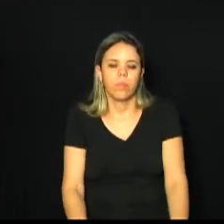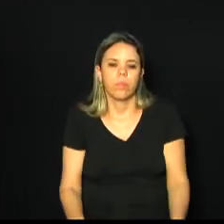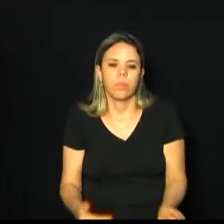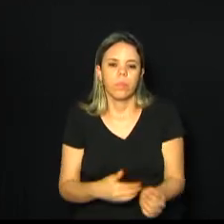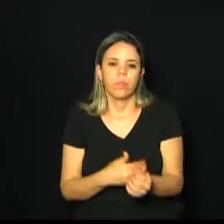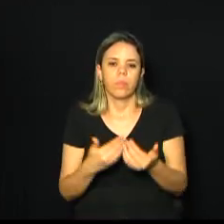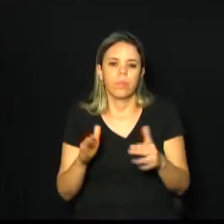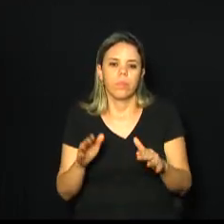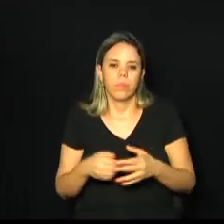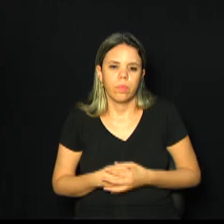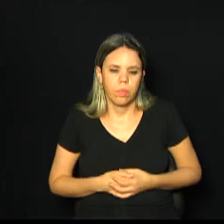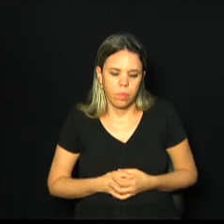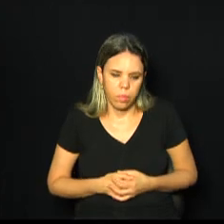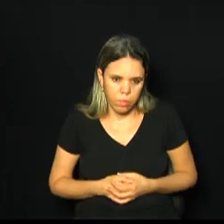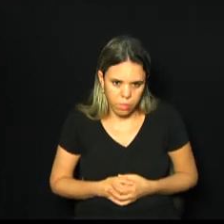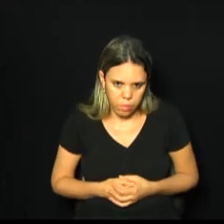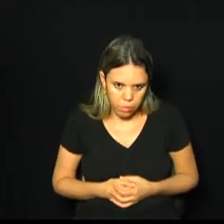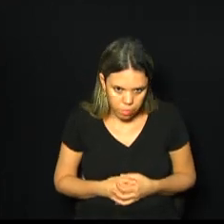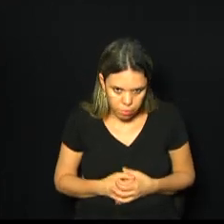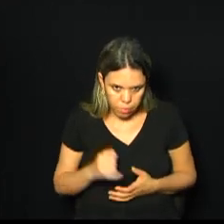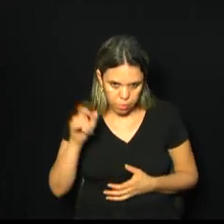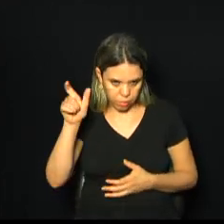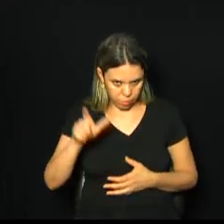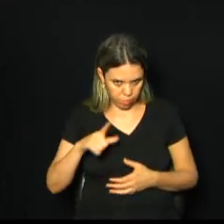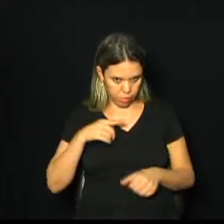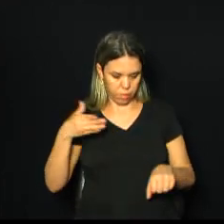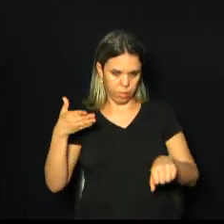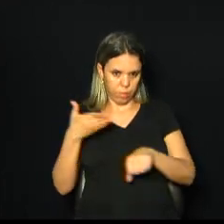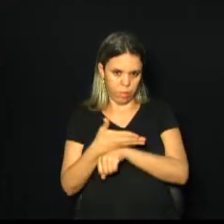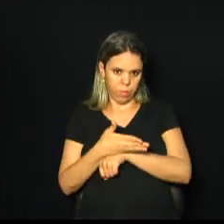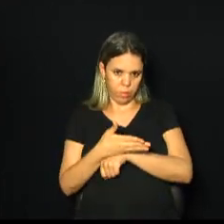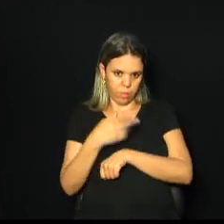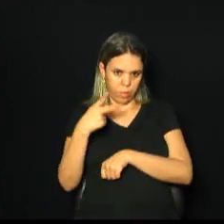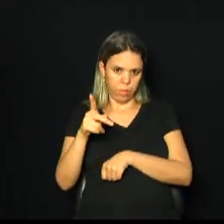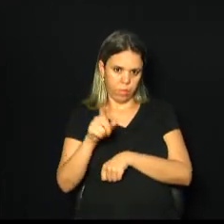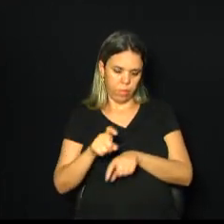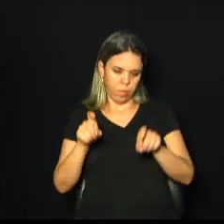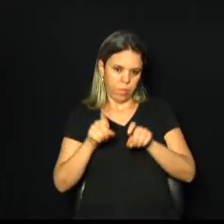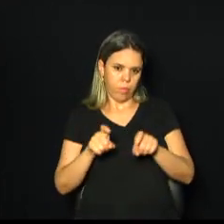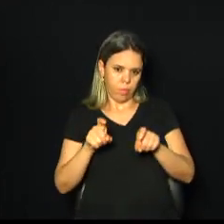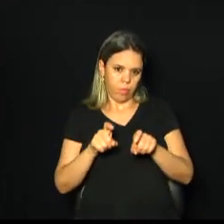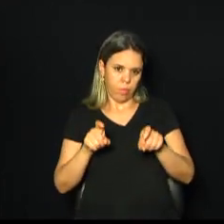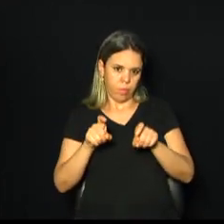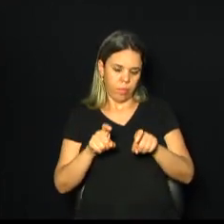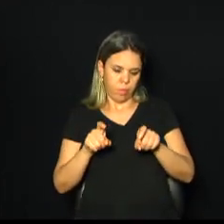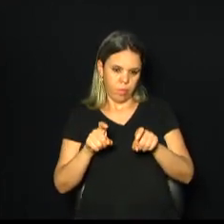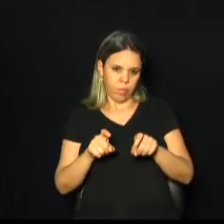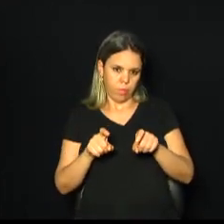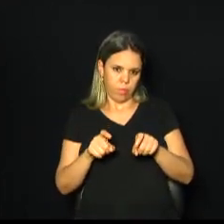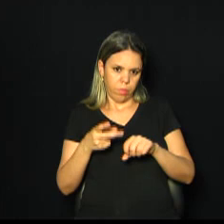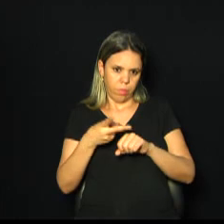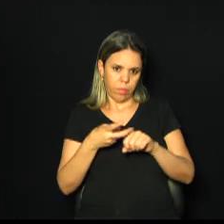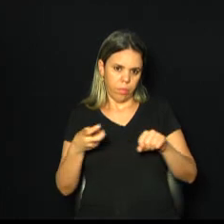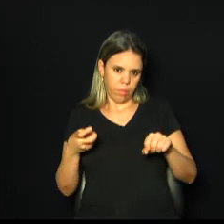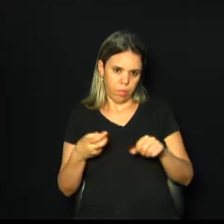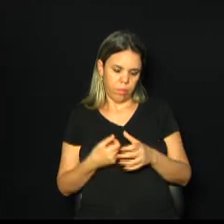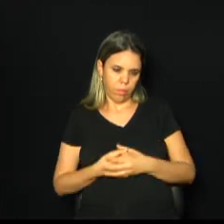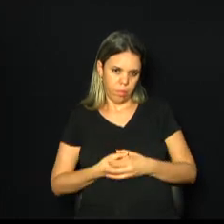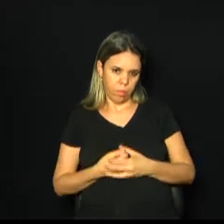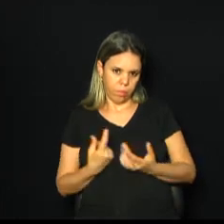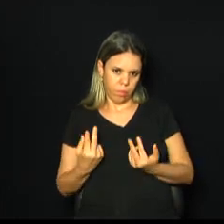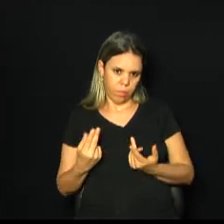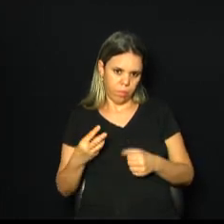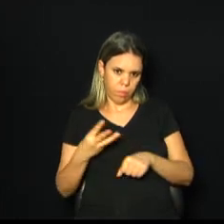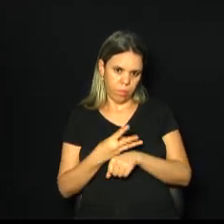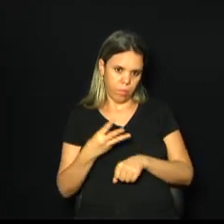seu e-mail. Se a pessoa tiver acesso à sua máquina de alguma forma, ou através de uma aplicação, assim como essa do